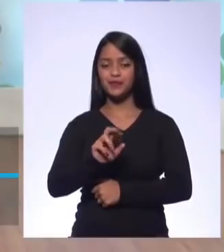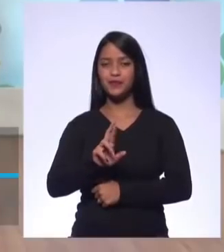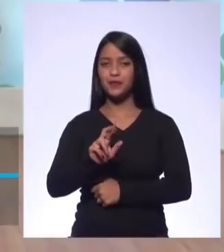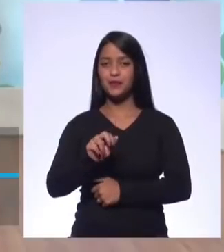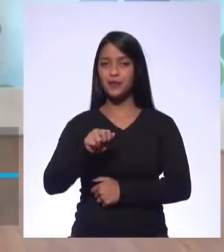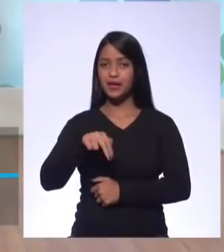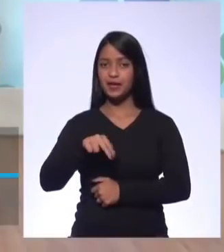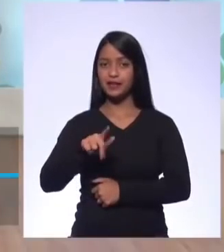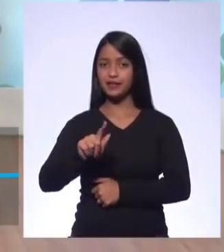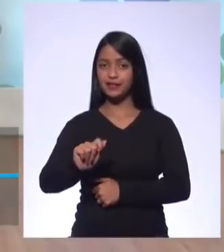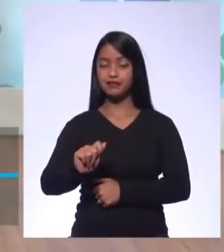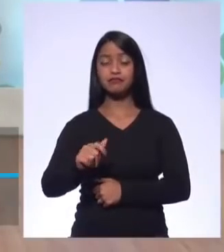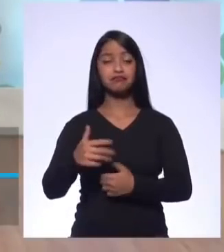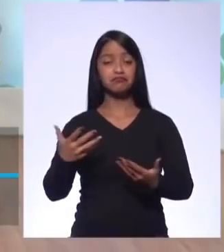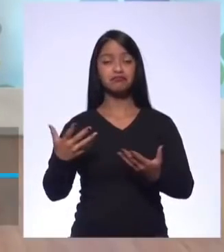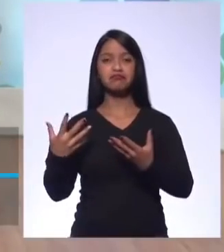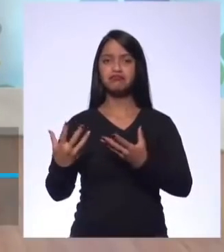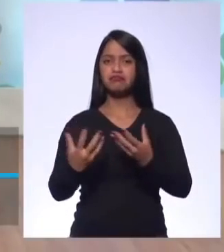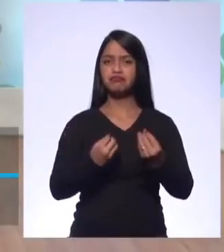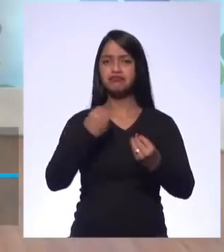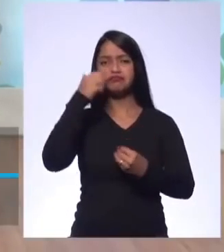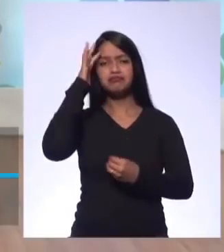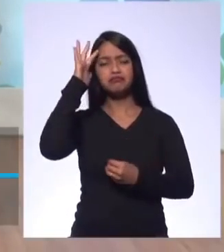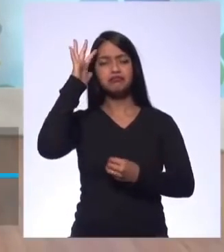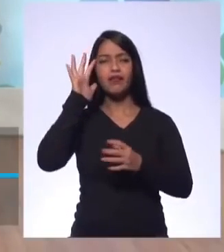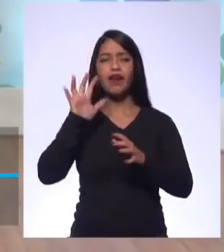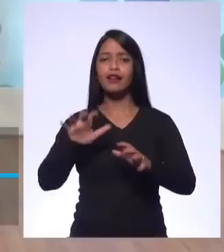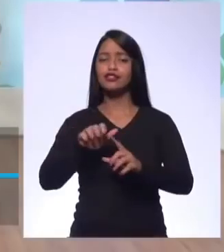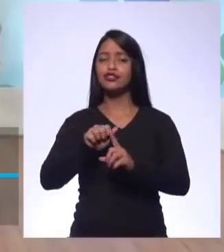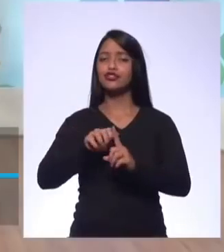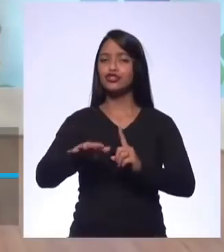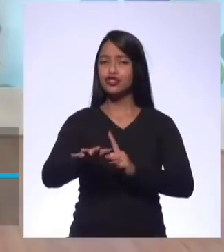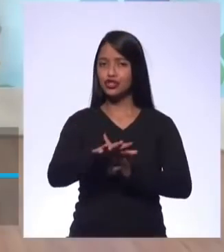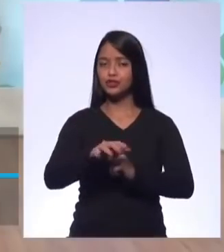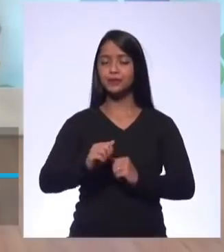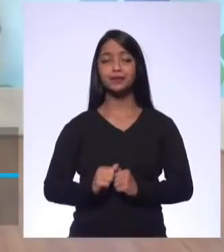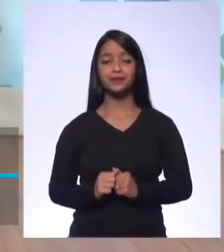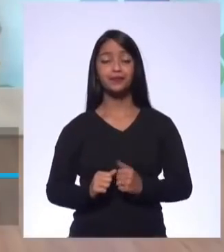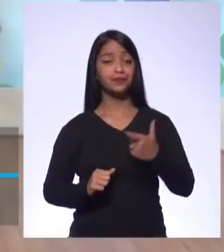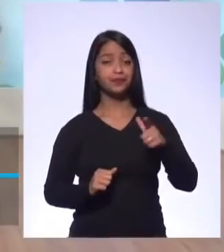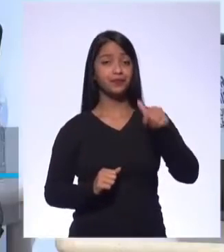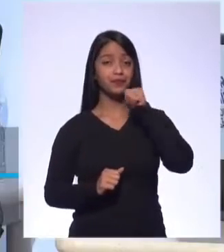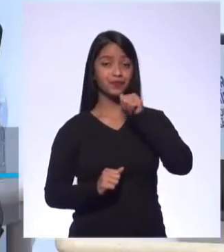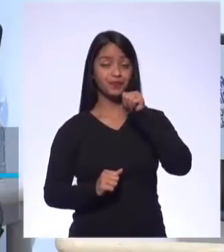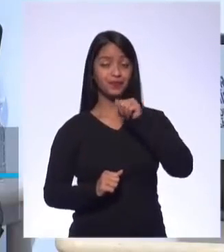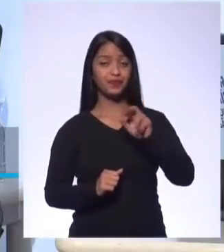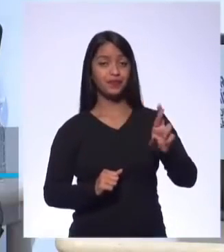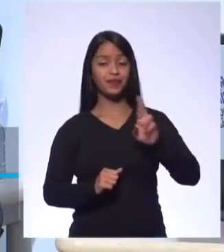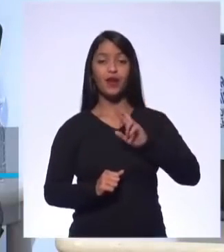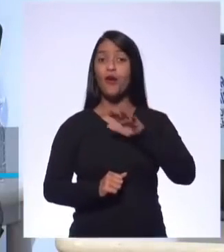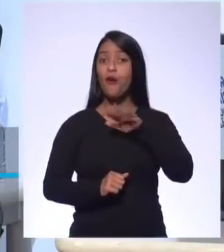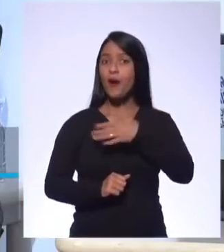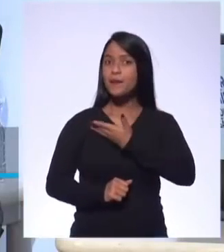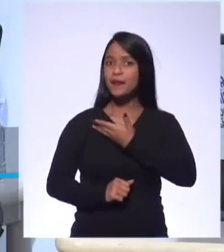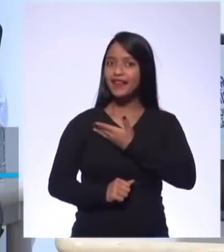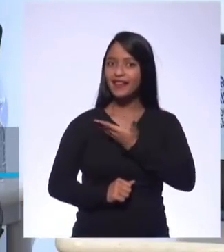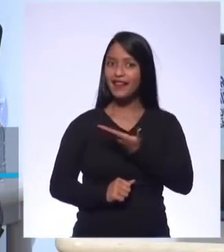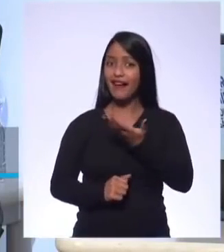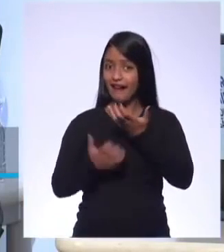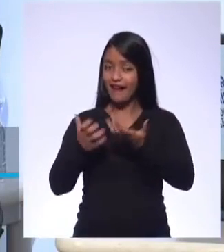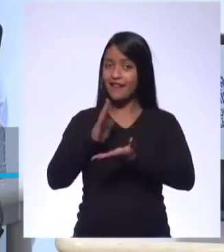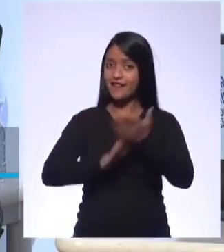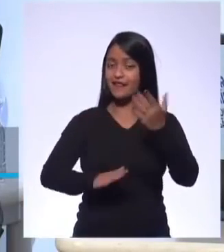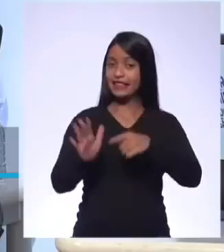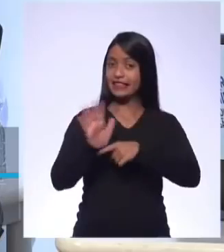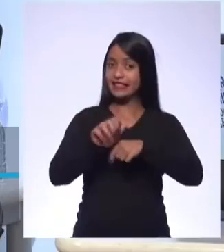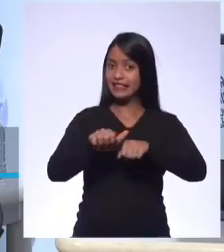muitos indo nesse caminho da gíria. Ó da menina, pro Marta, a Laís. Oi, miga, quer ir ao cinema comigo?